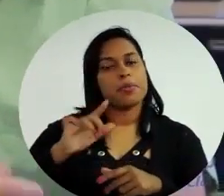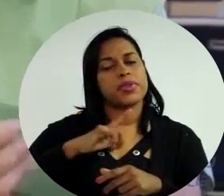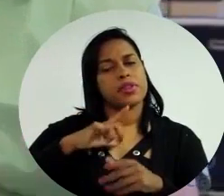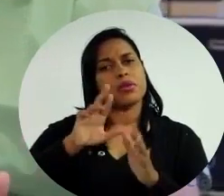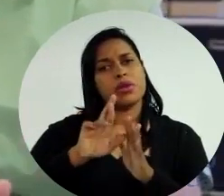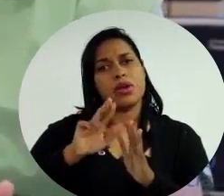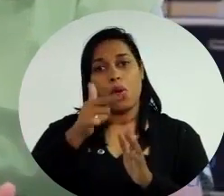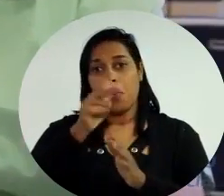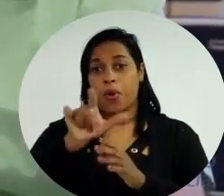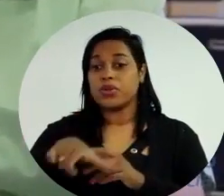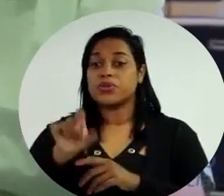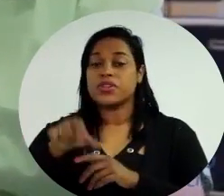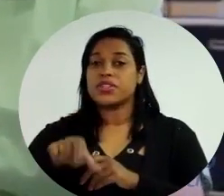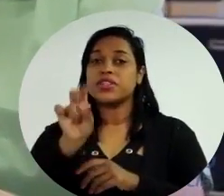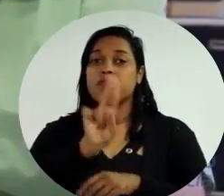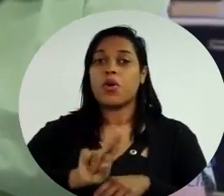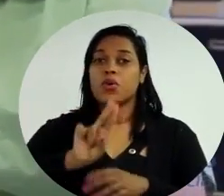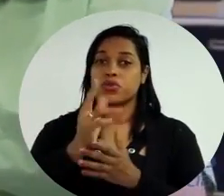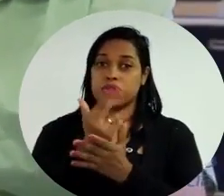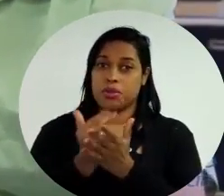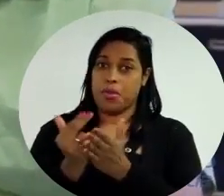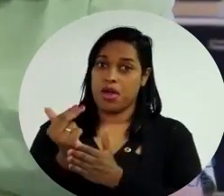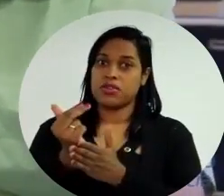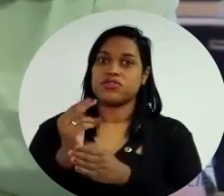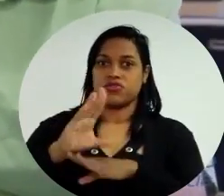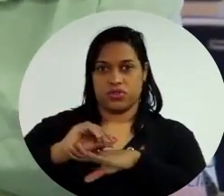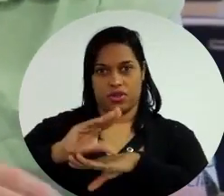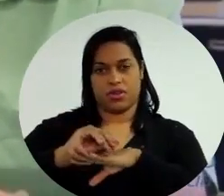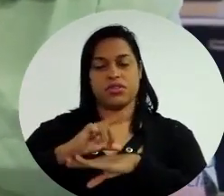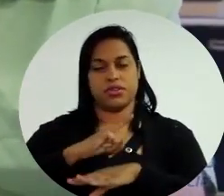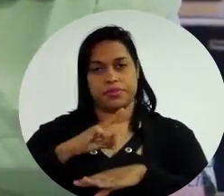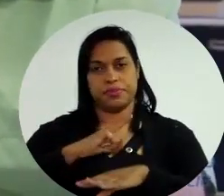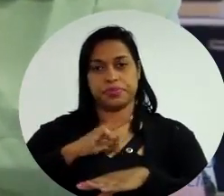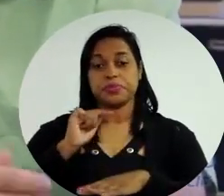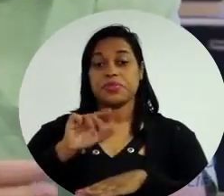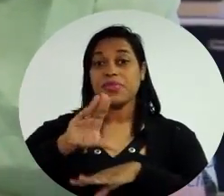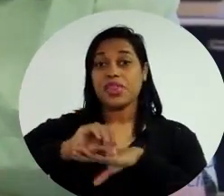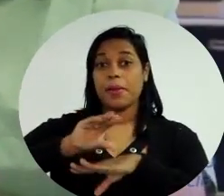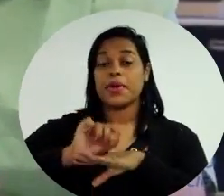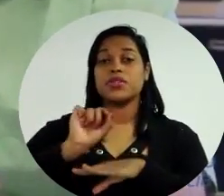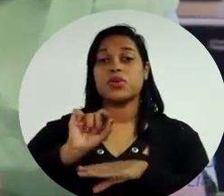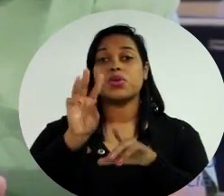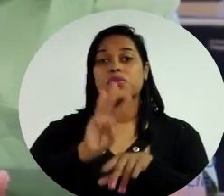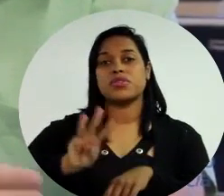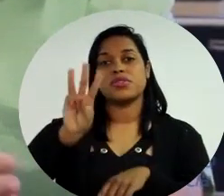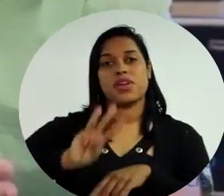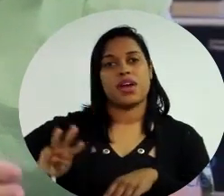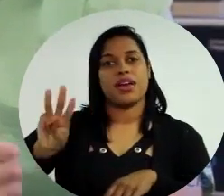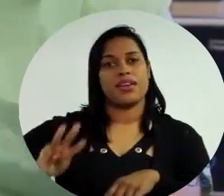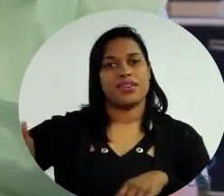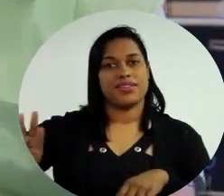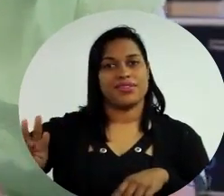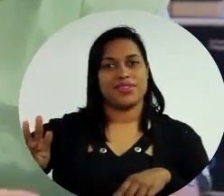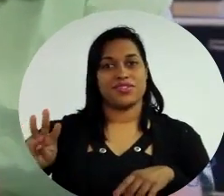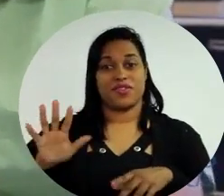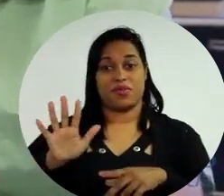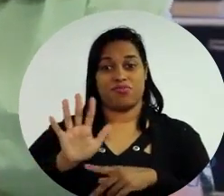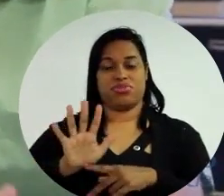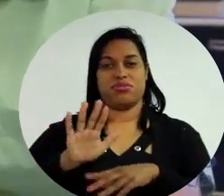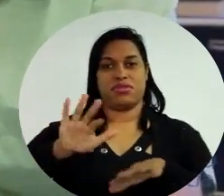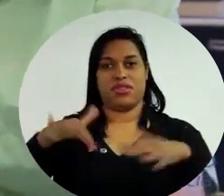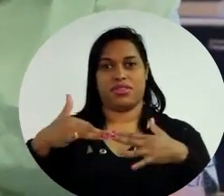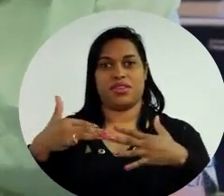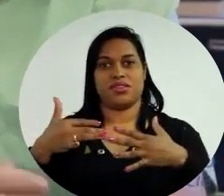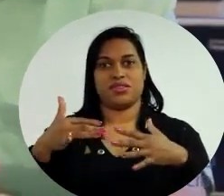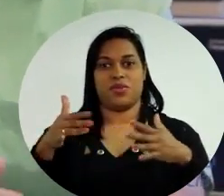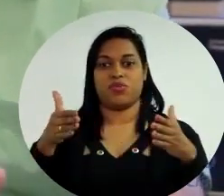web, temos uma outra alternativa ao uso de imagens. As imagens, elas vão compor os sites que vão atrair o